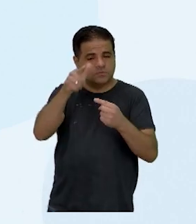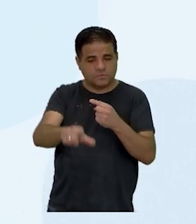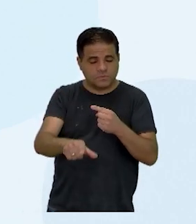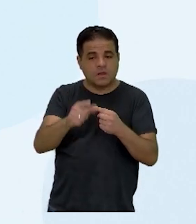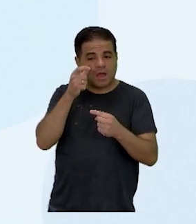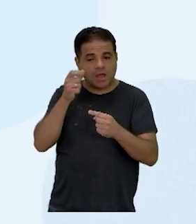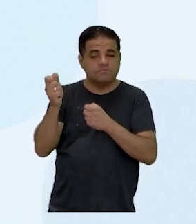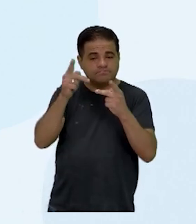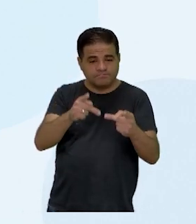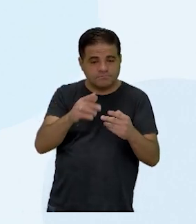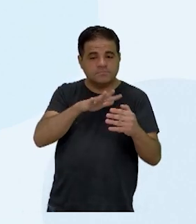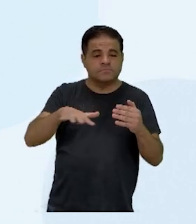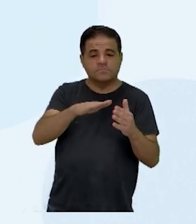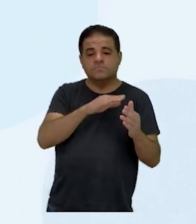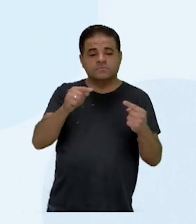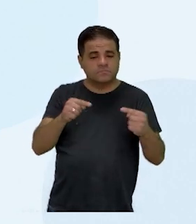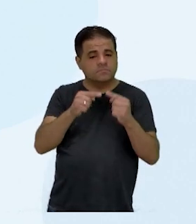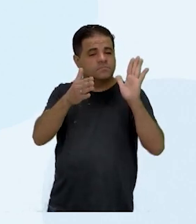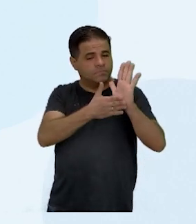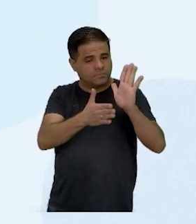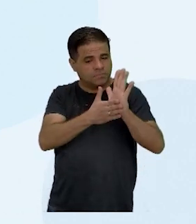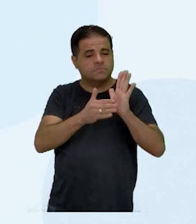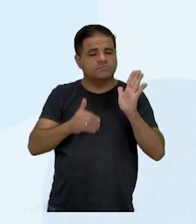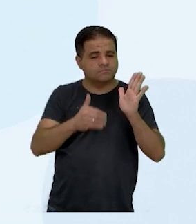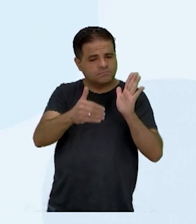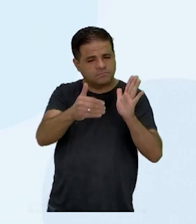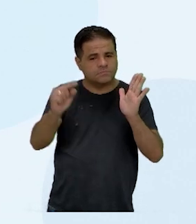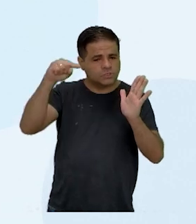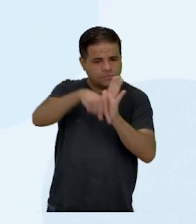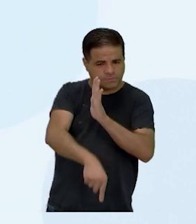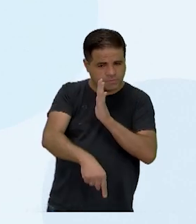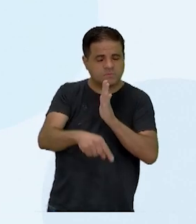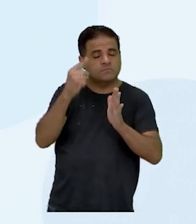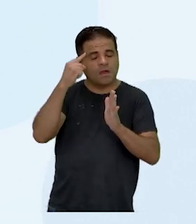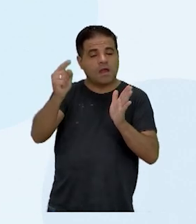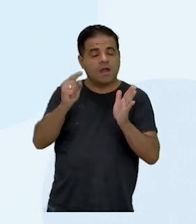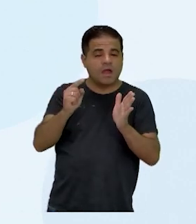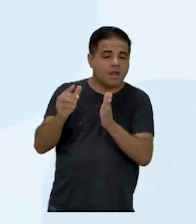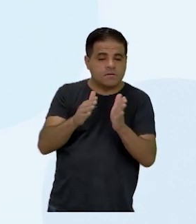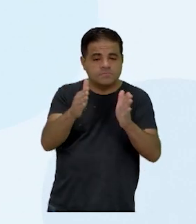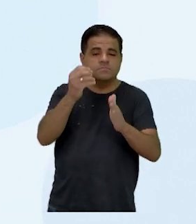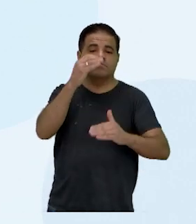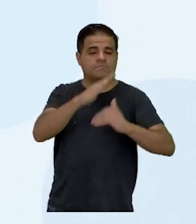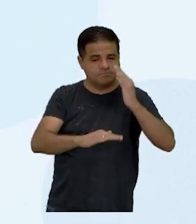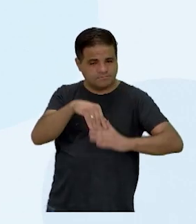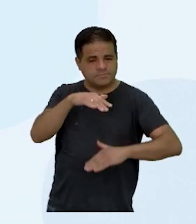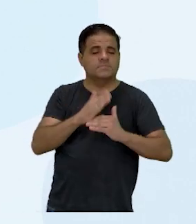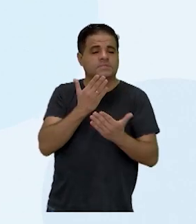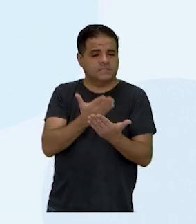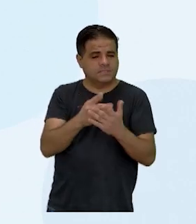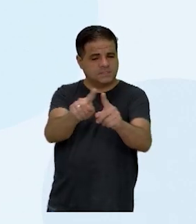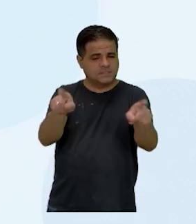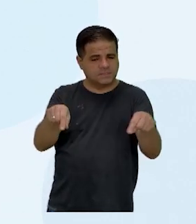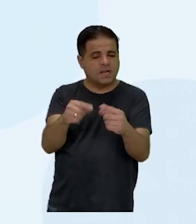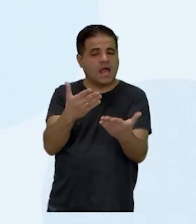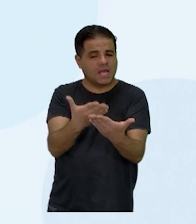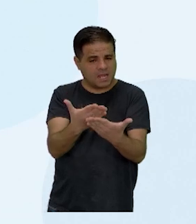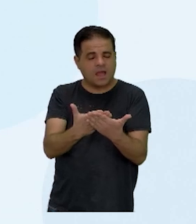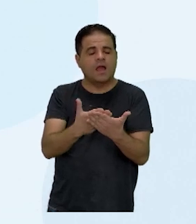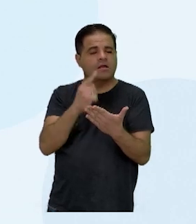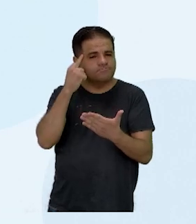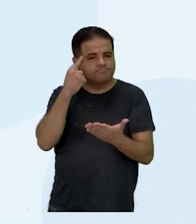que vamos desenvolver ao longo dessa formação. O nosso primeiro objetivo é refletir sobre o